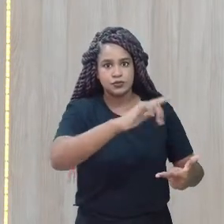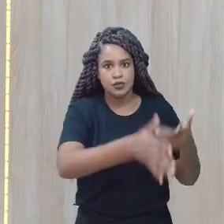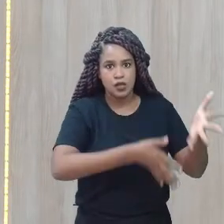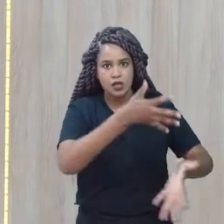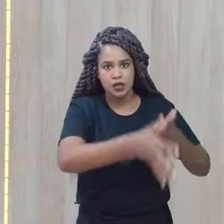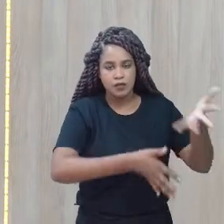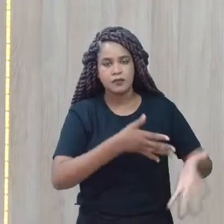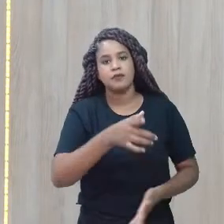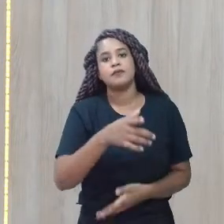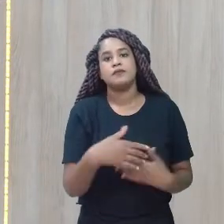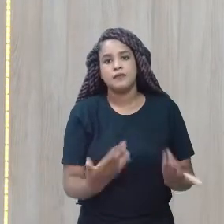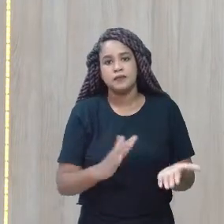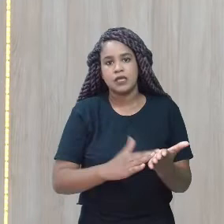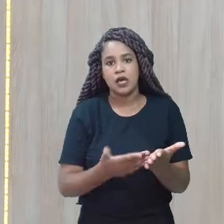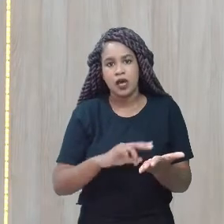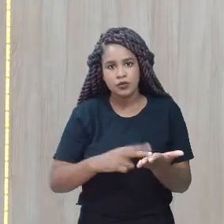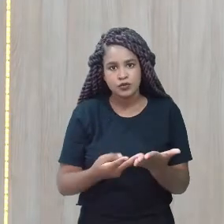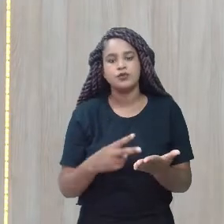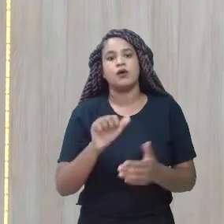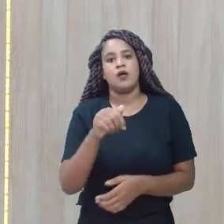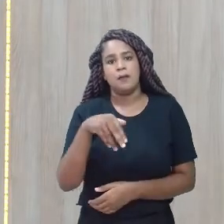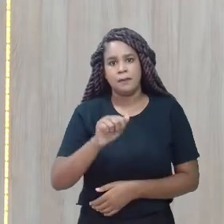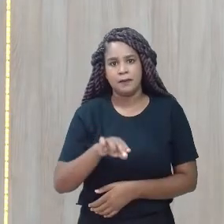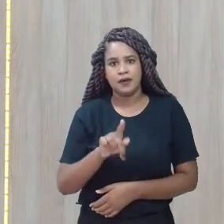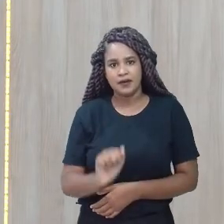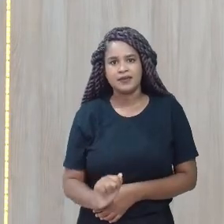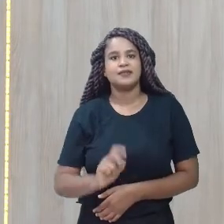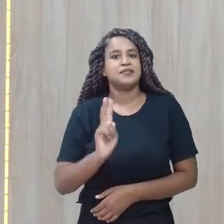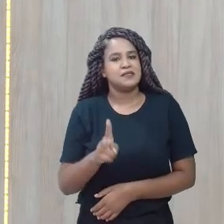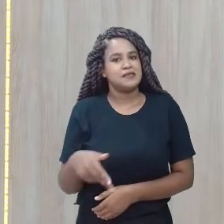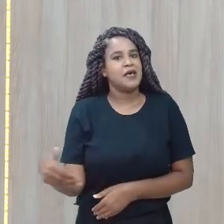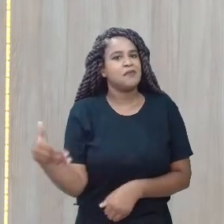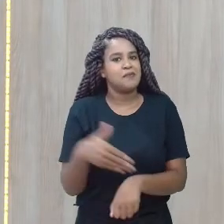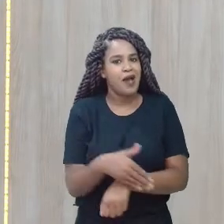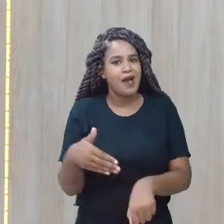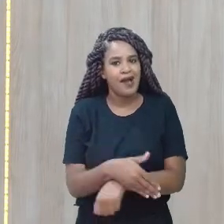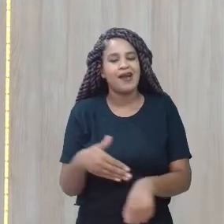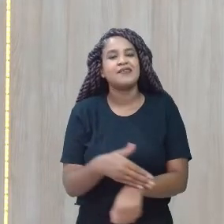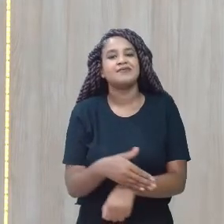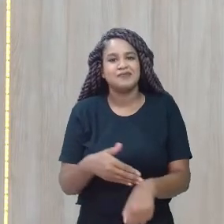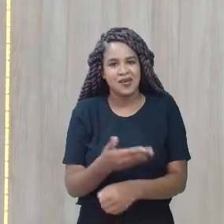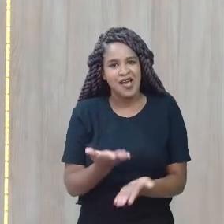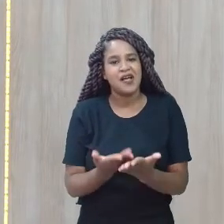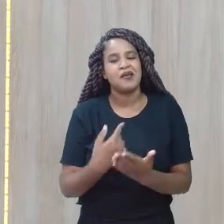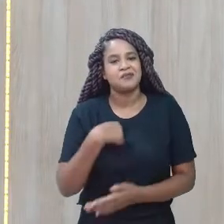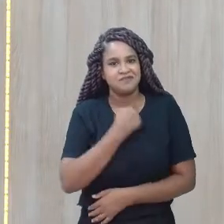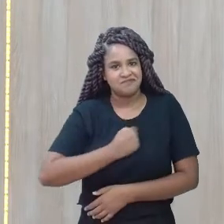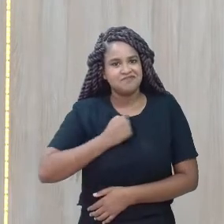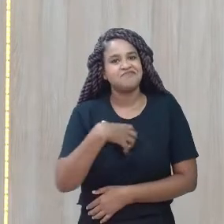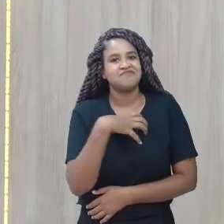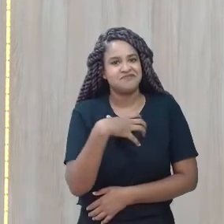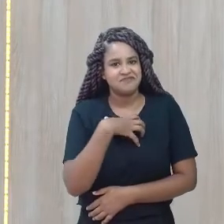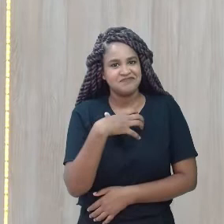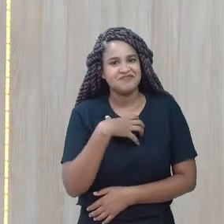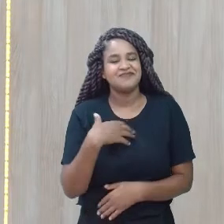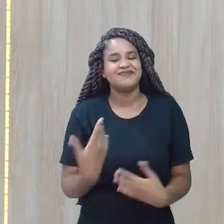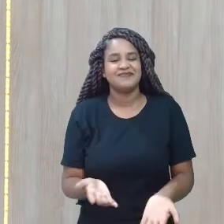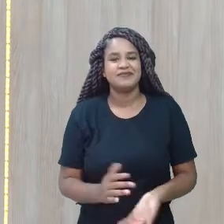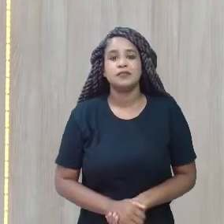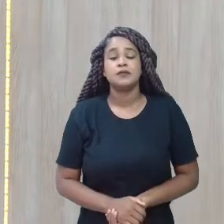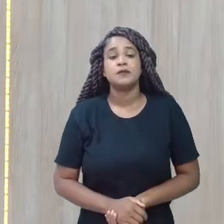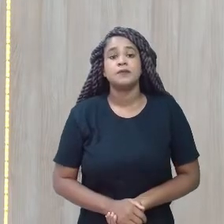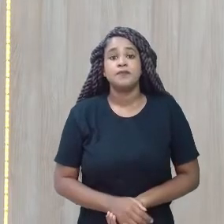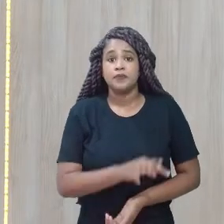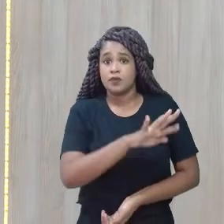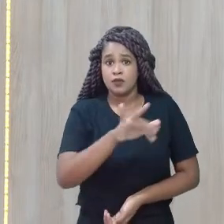de sinais é a Amanda. Está cada vez mais frequente aqui nas minhas aulas, já estava com saudade dela aqui junto comigo, tá certo, gente? Como o